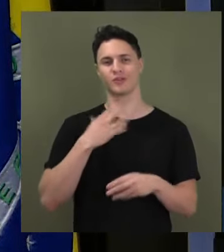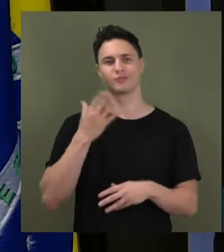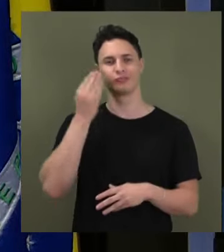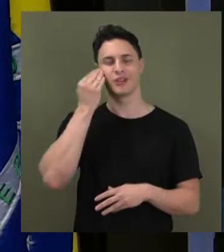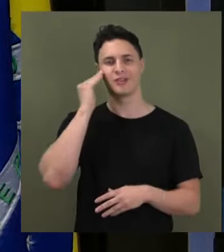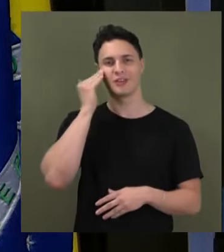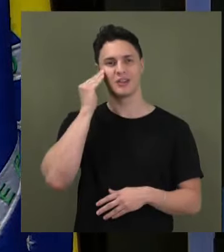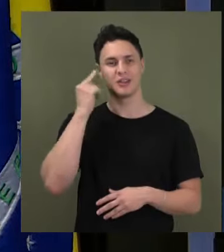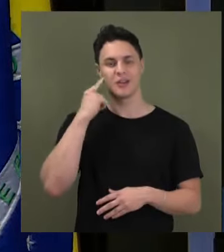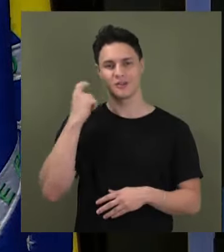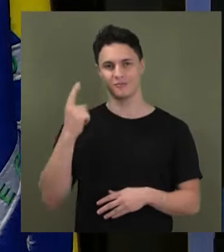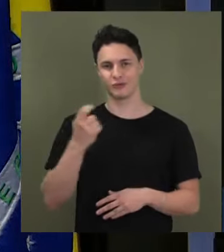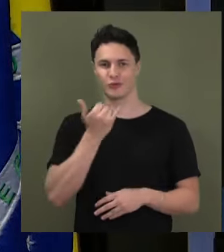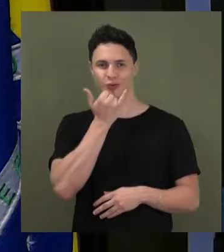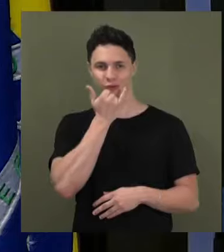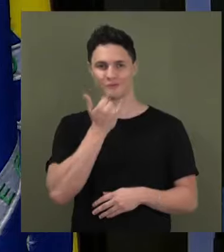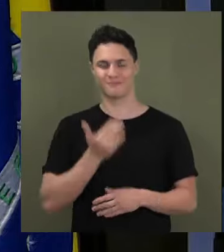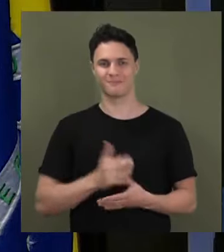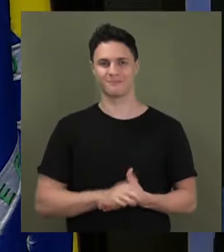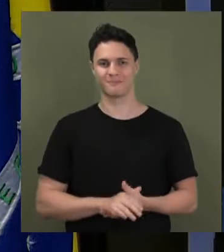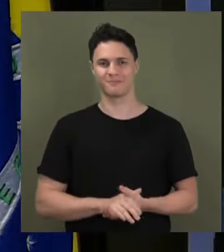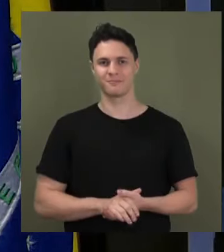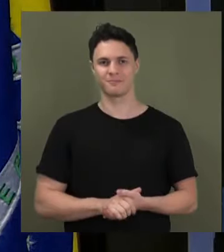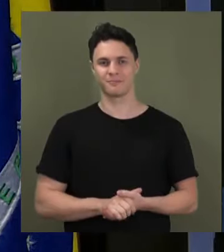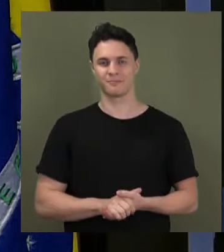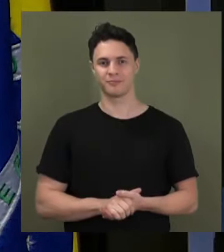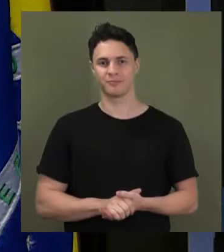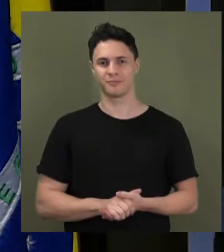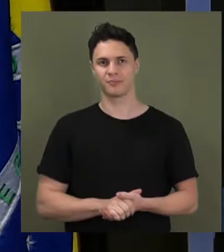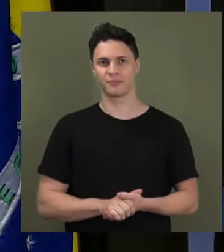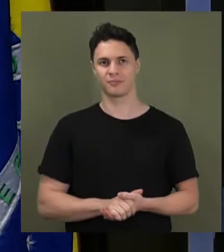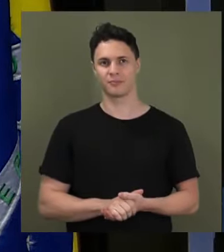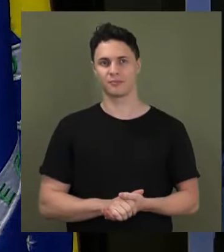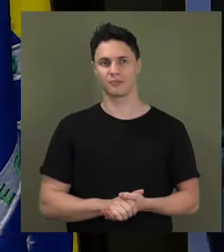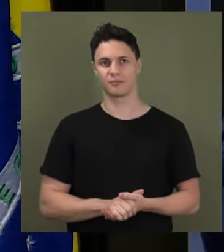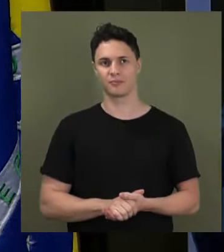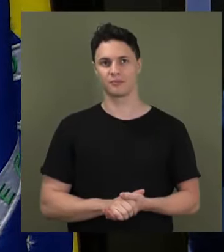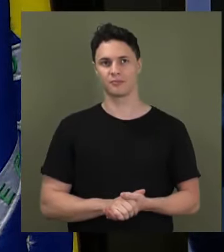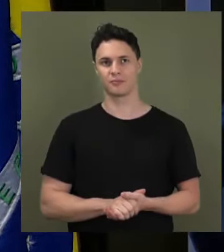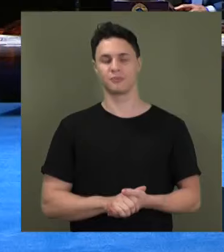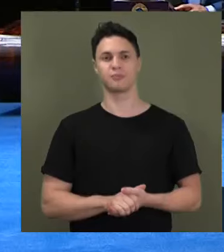múltiplas visões da vida aqui mesmo nessa tribuna.